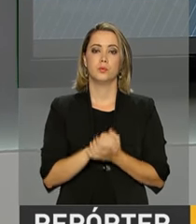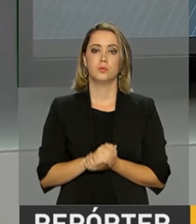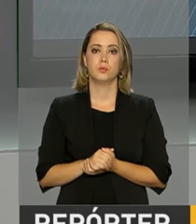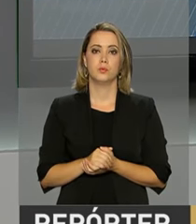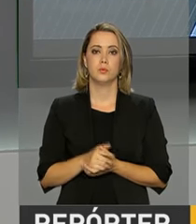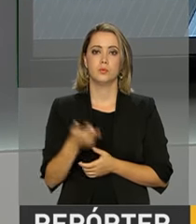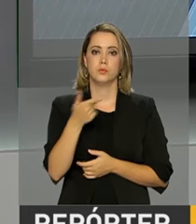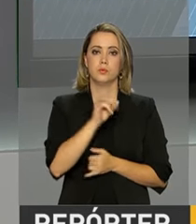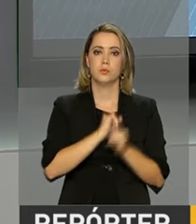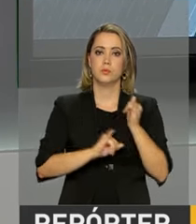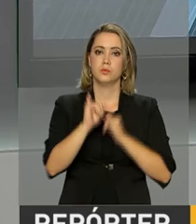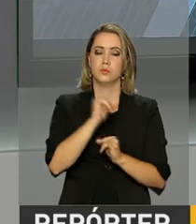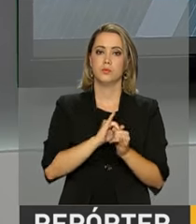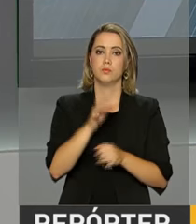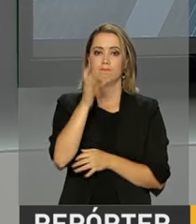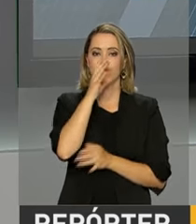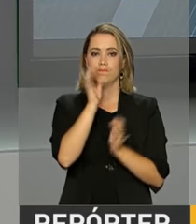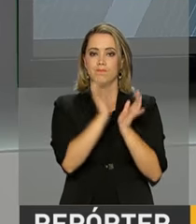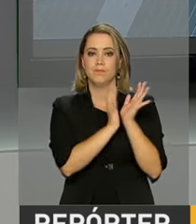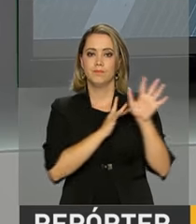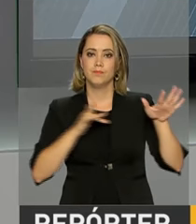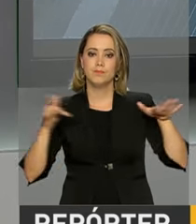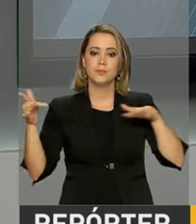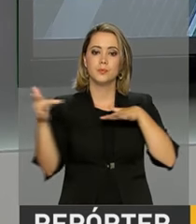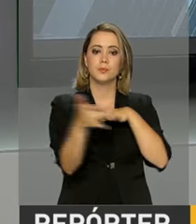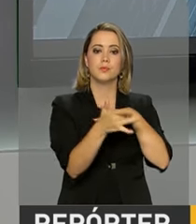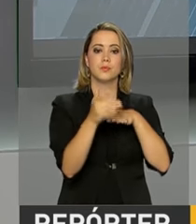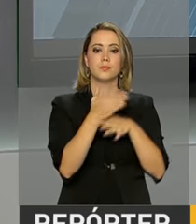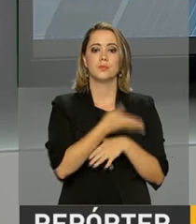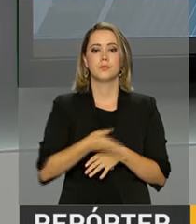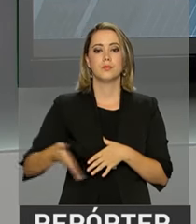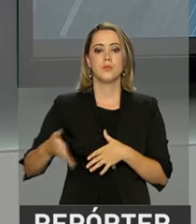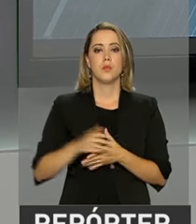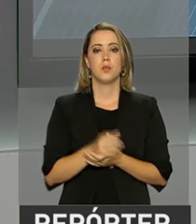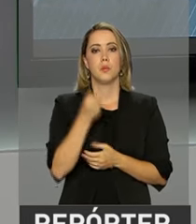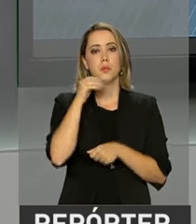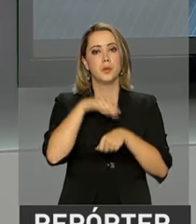NBR. Outras notícias você acompanha em nossas redes sociais.